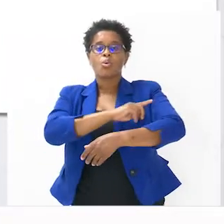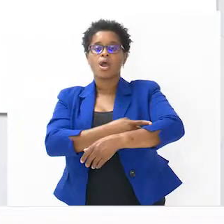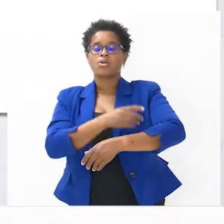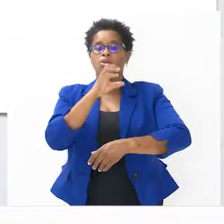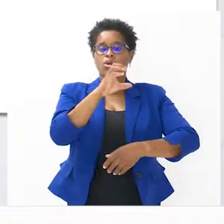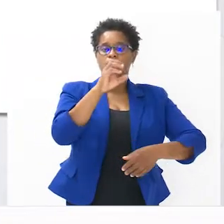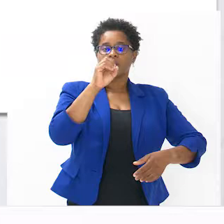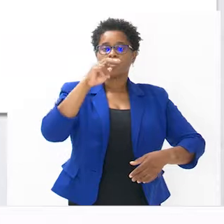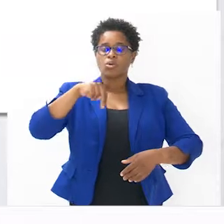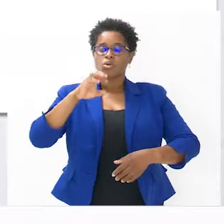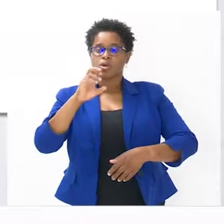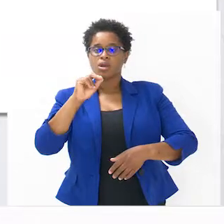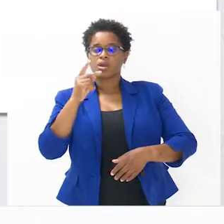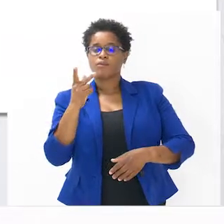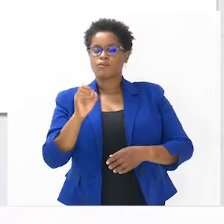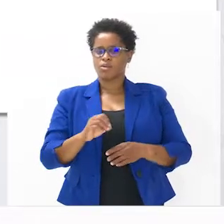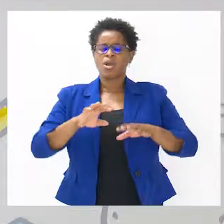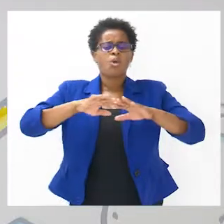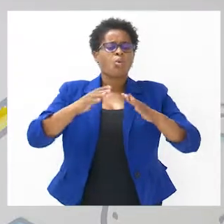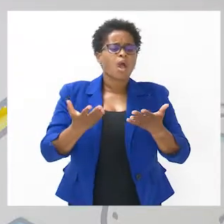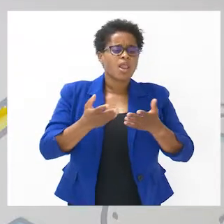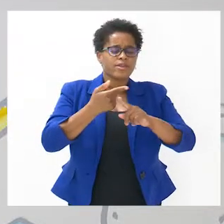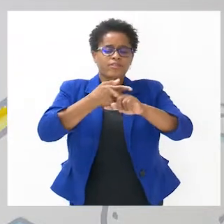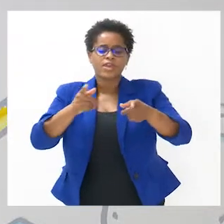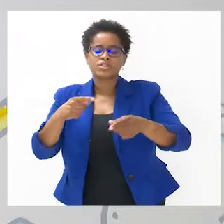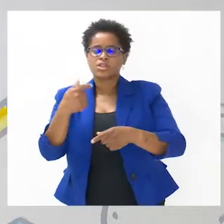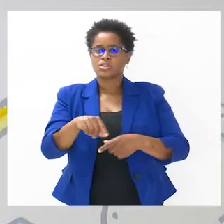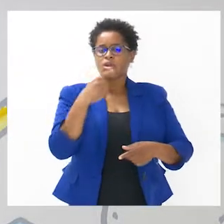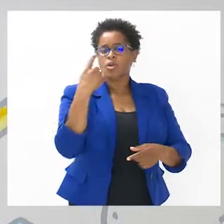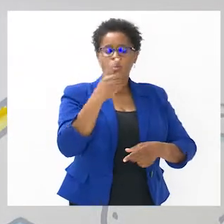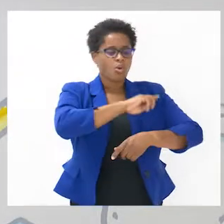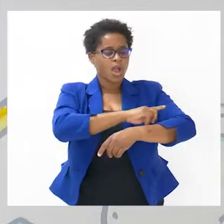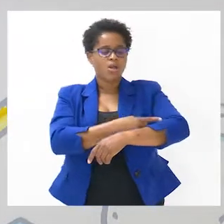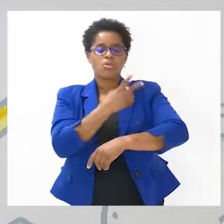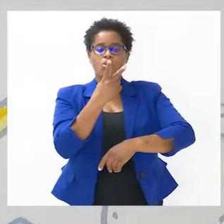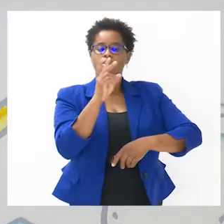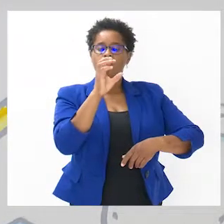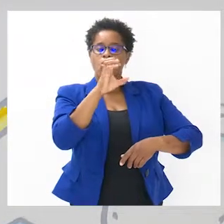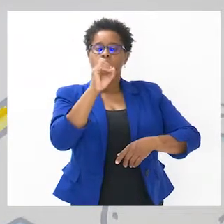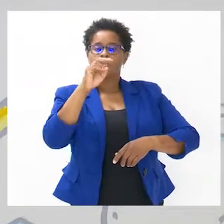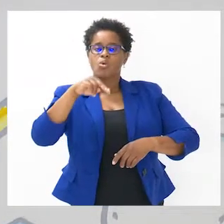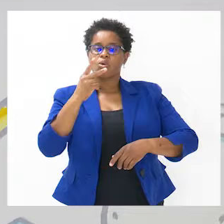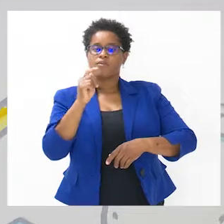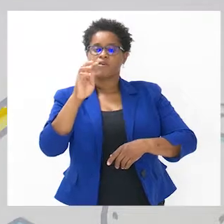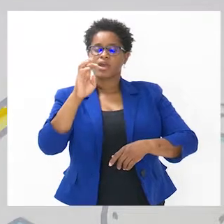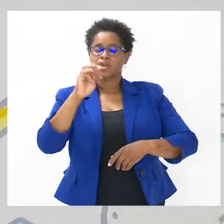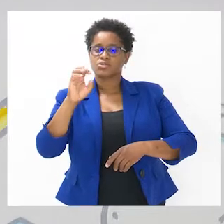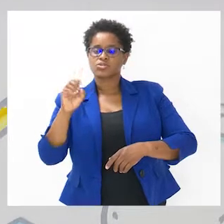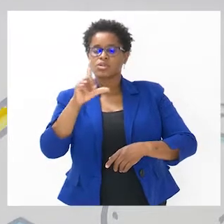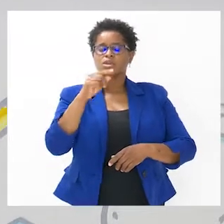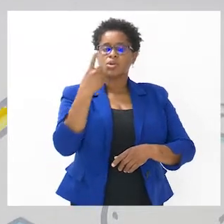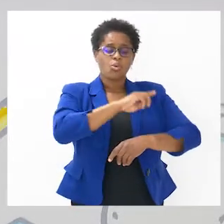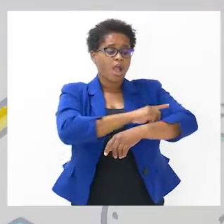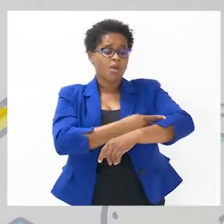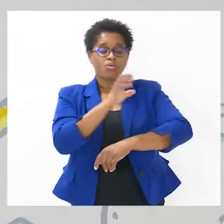ângulo côncavo. Qual é a diferença que existe entre um ângulo convexo e um ângulo